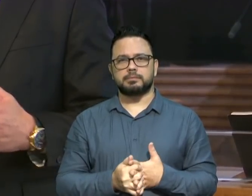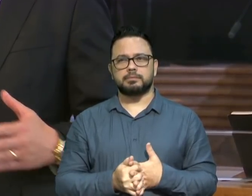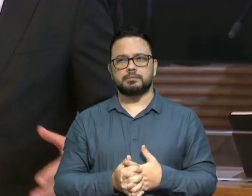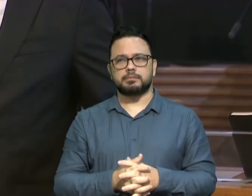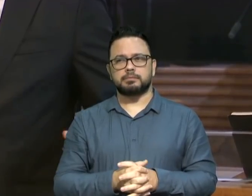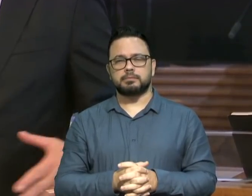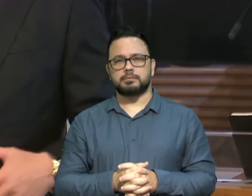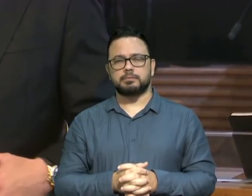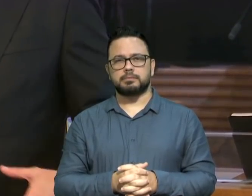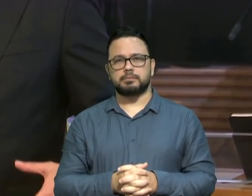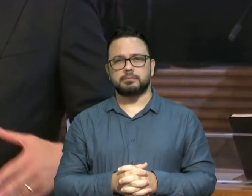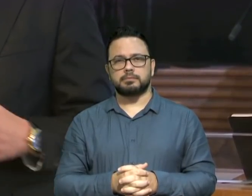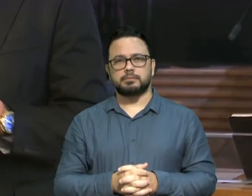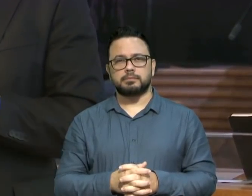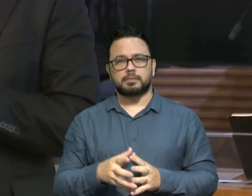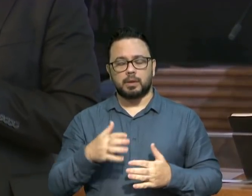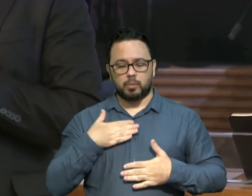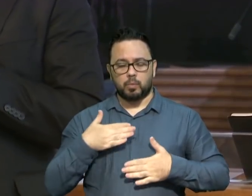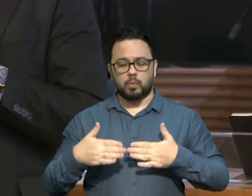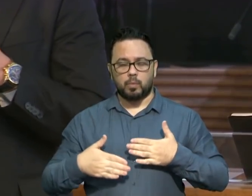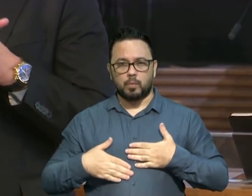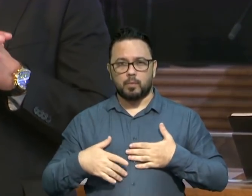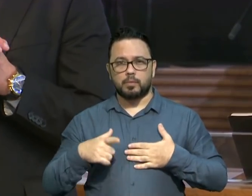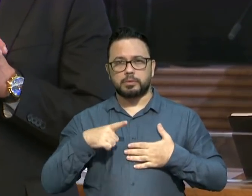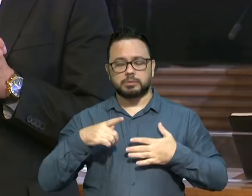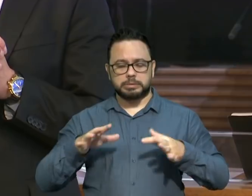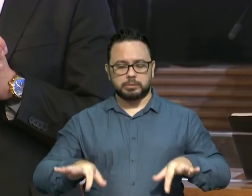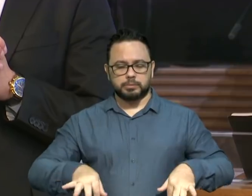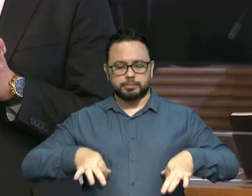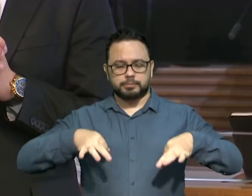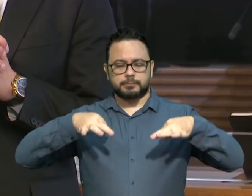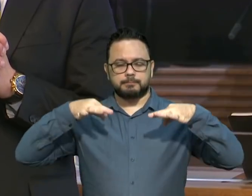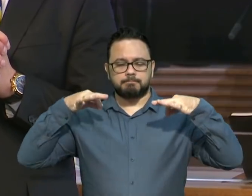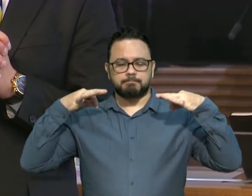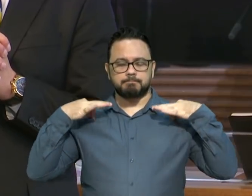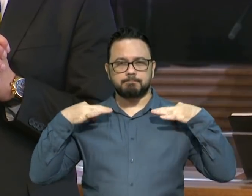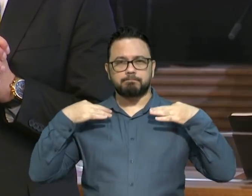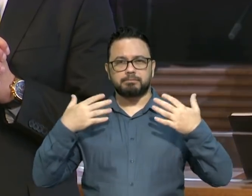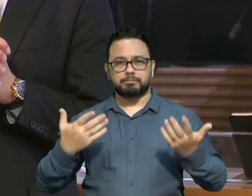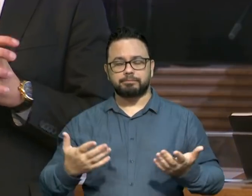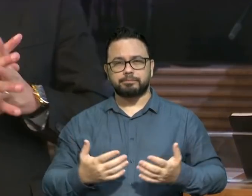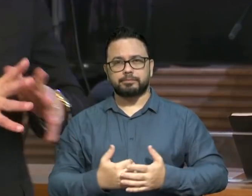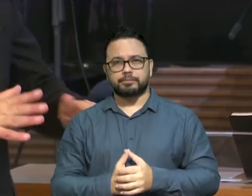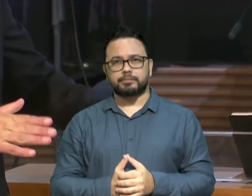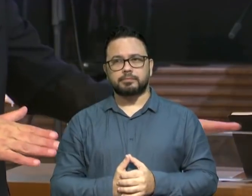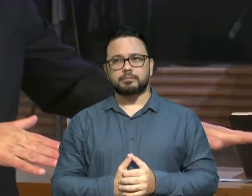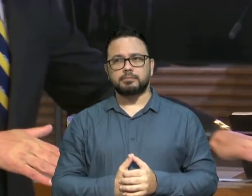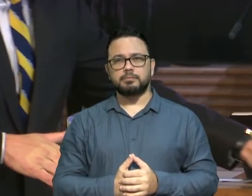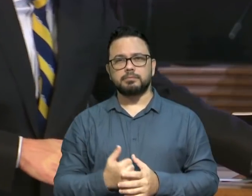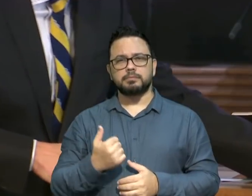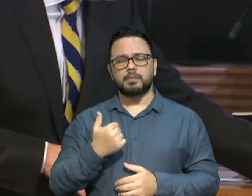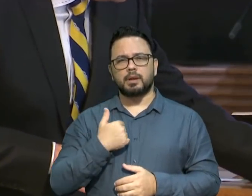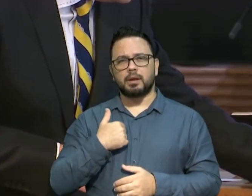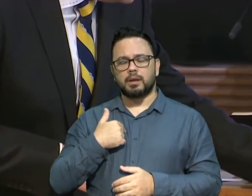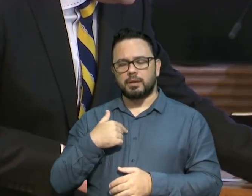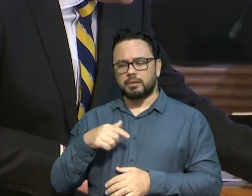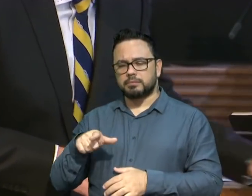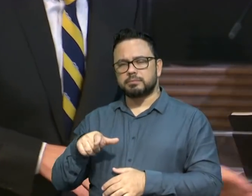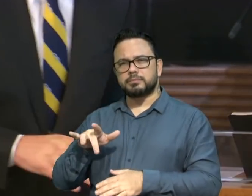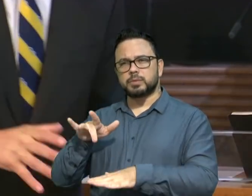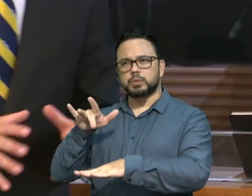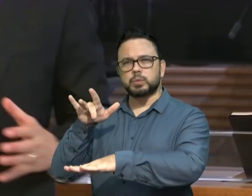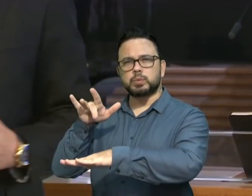é apenas uma toalha cobrir a parte do seu corpo e eu tô aqui naquele corpinho